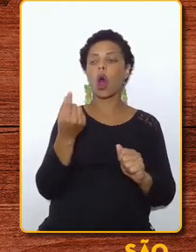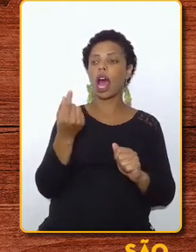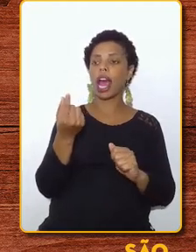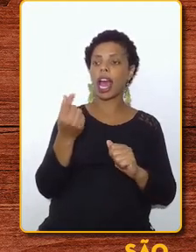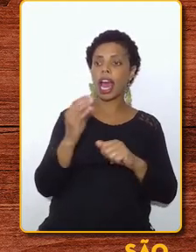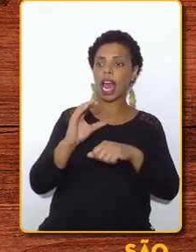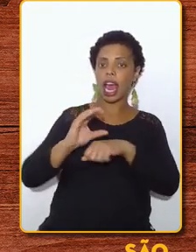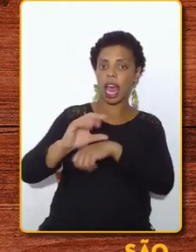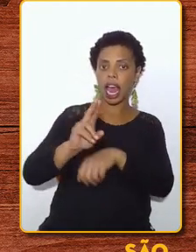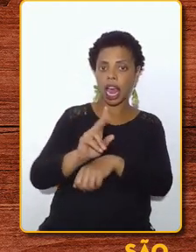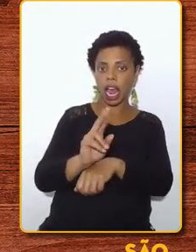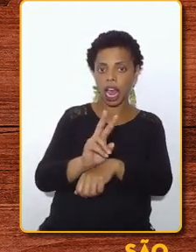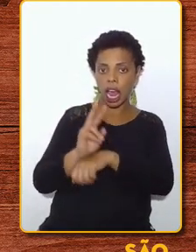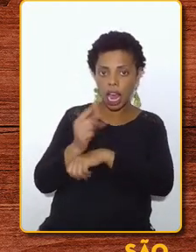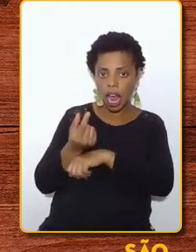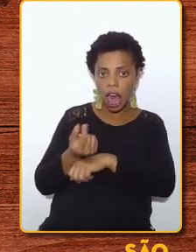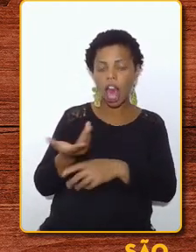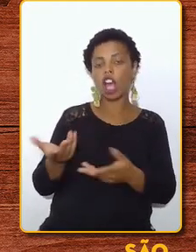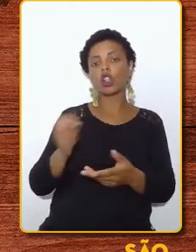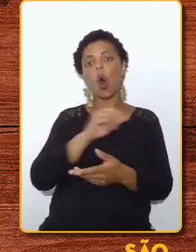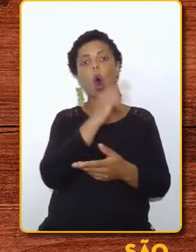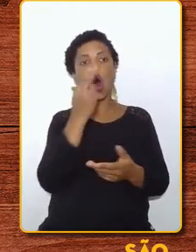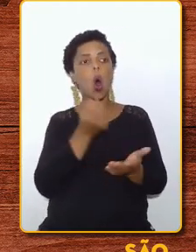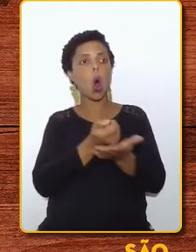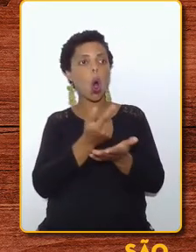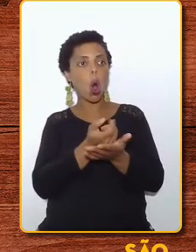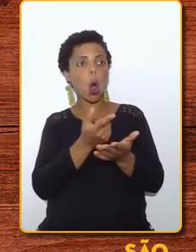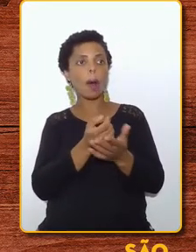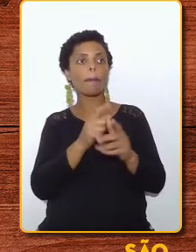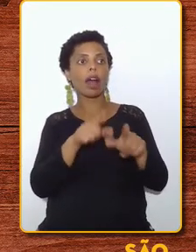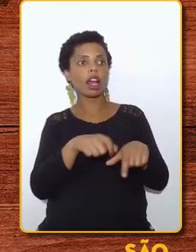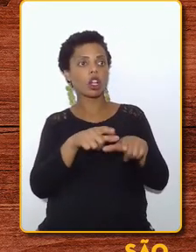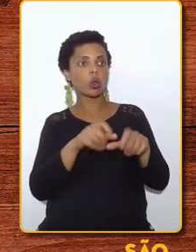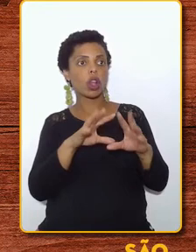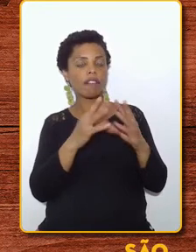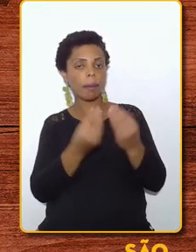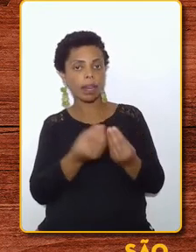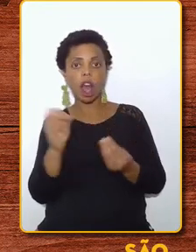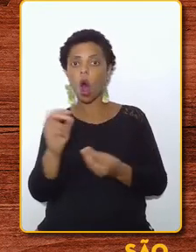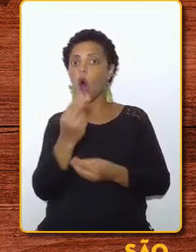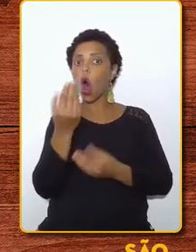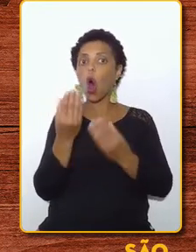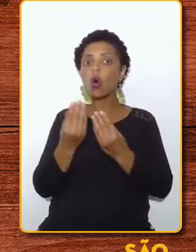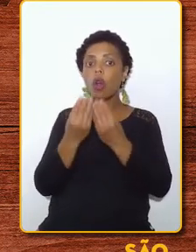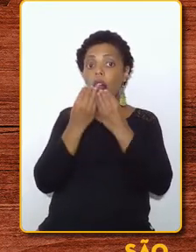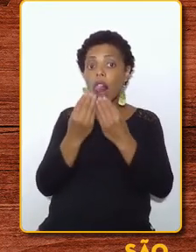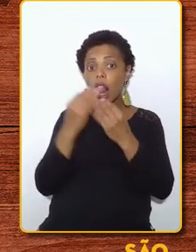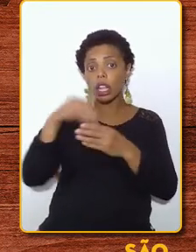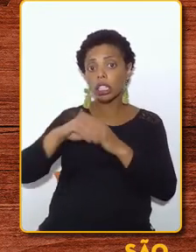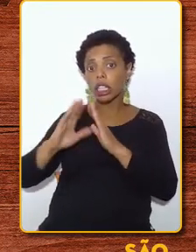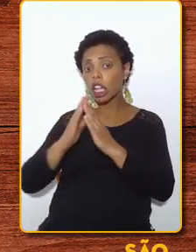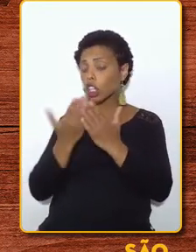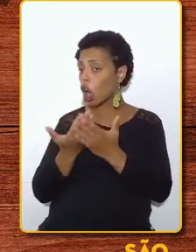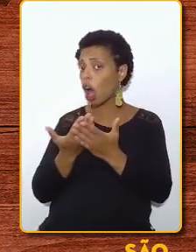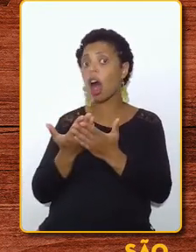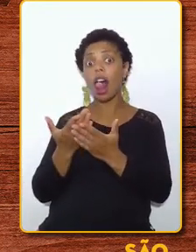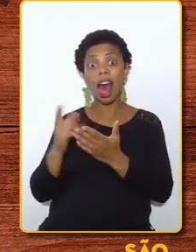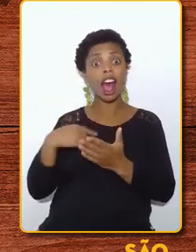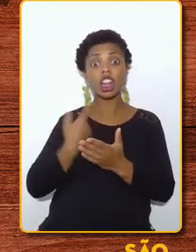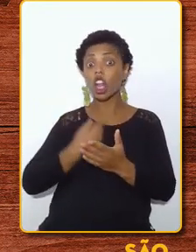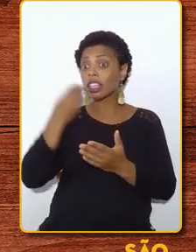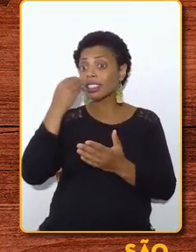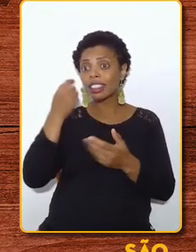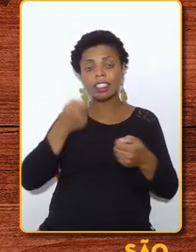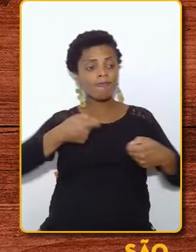da compra da agricultura familiar, seja através da merenda escolar. São recursos do Estado que estão em disputa. E essa